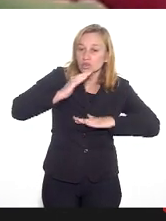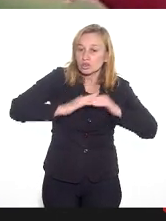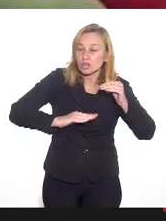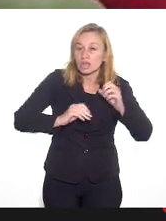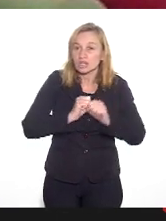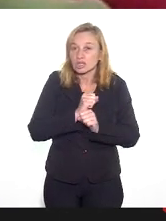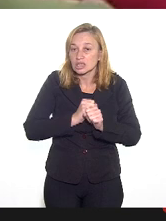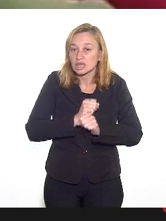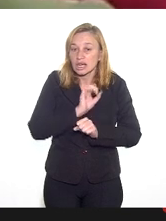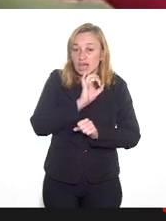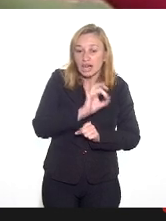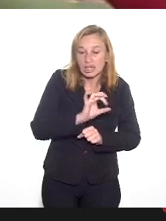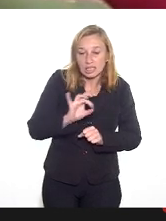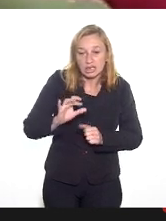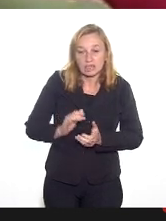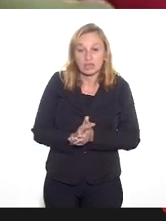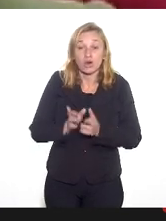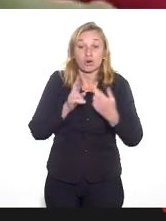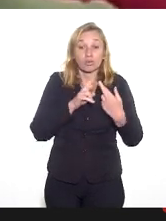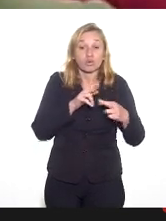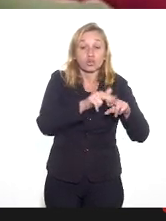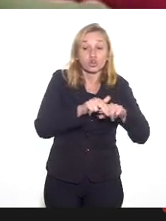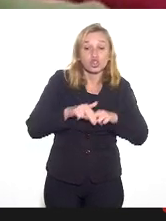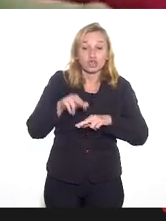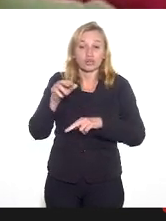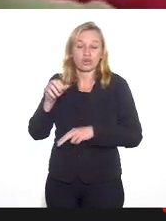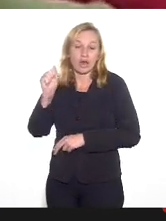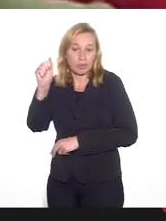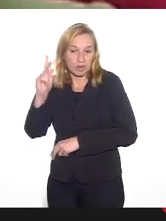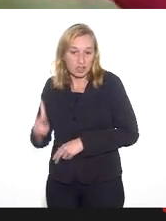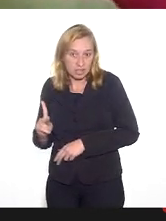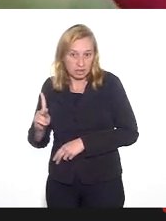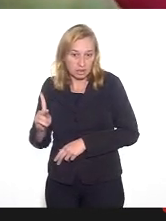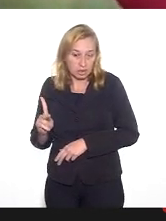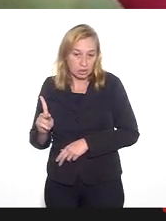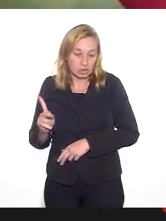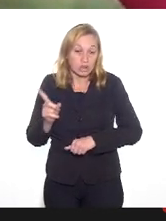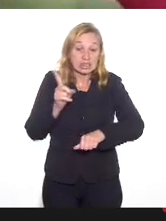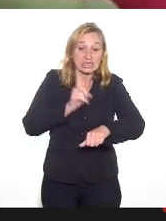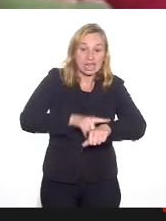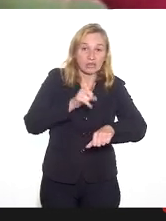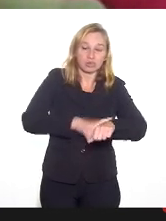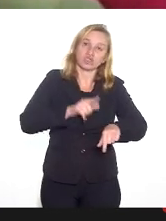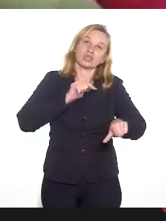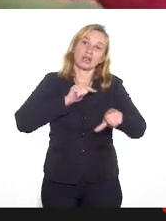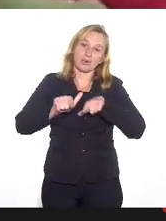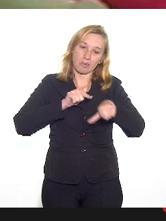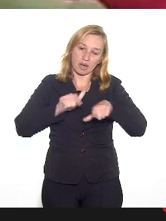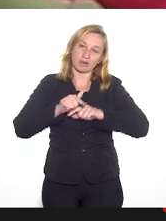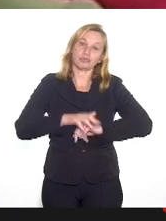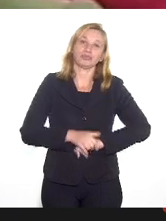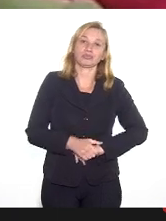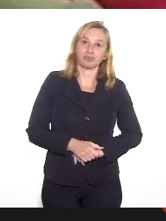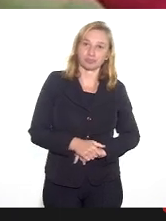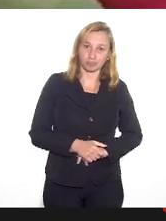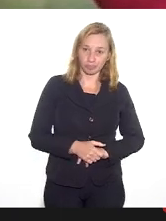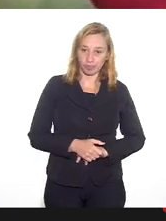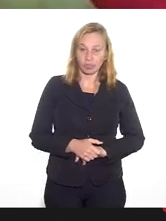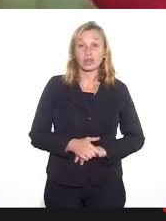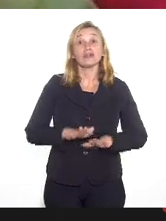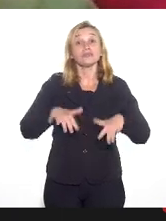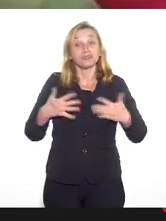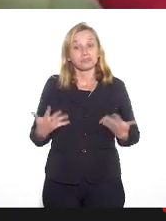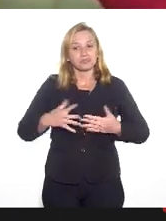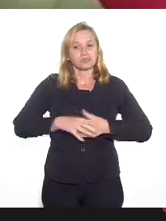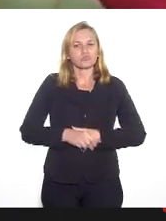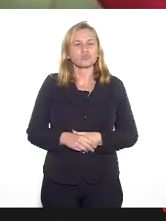ano em razão da aposentadoria, do cumprimento, do com louvor do seu tempo de serviço. Então,